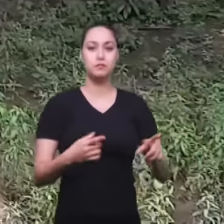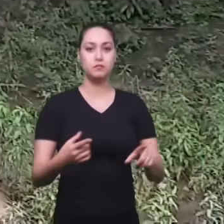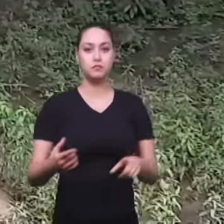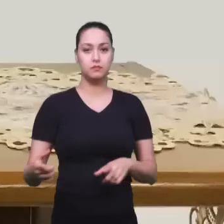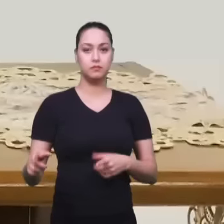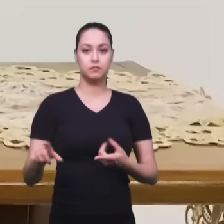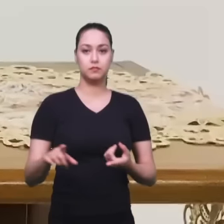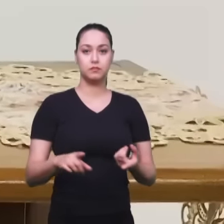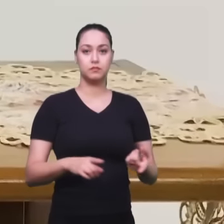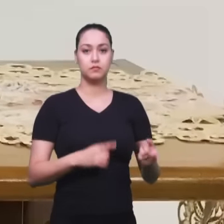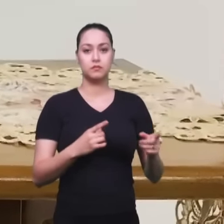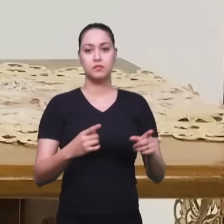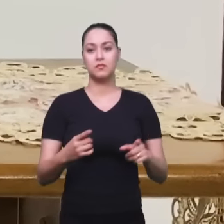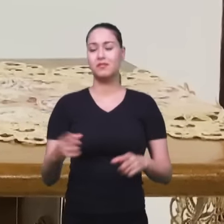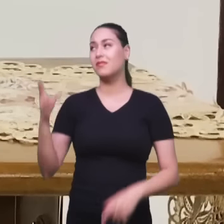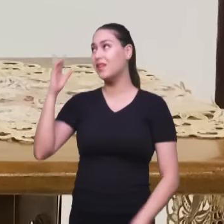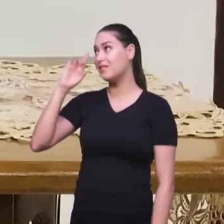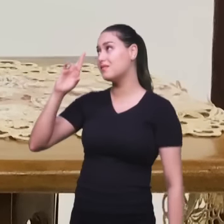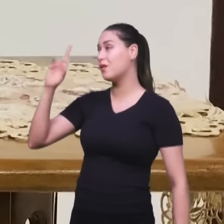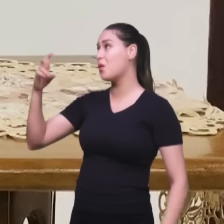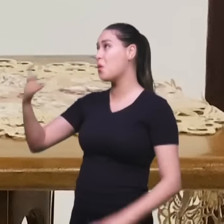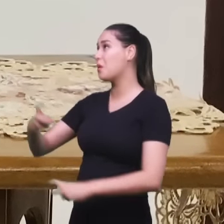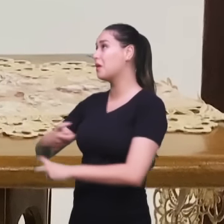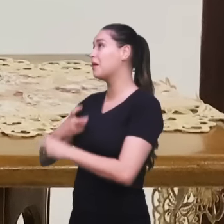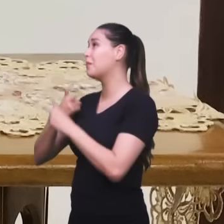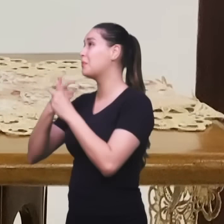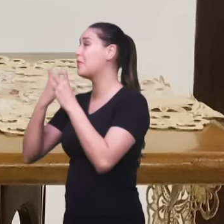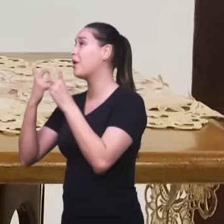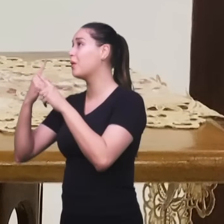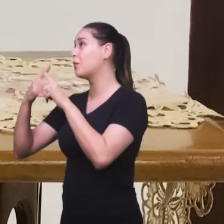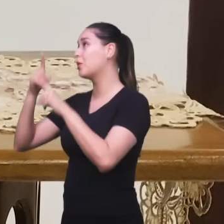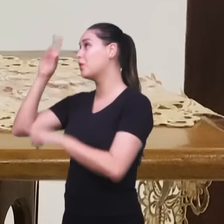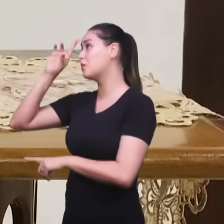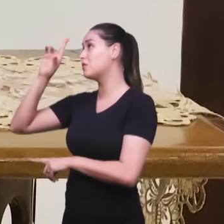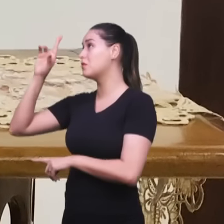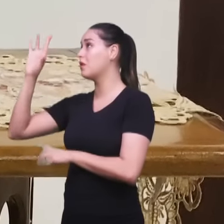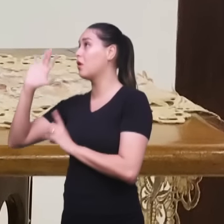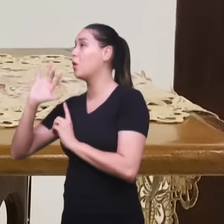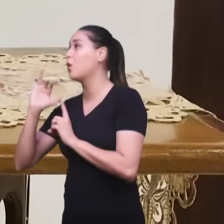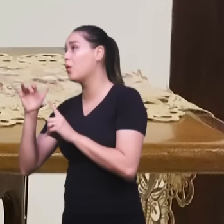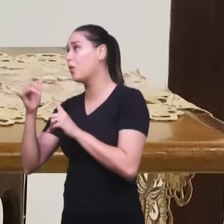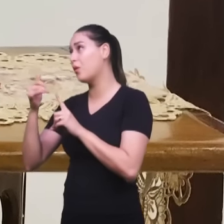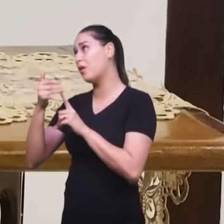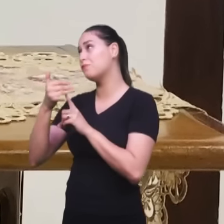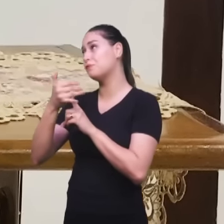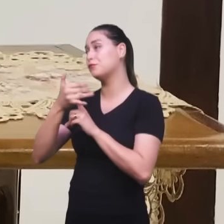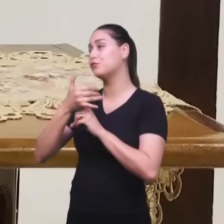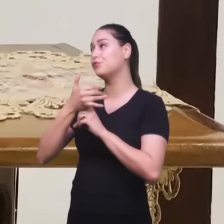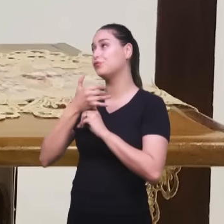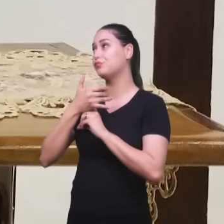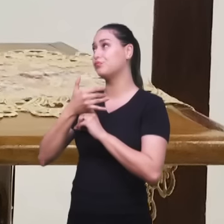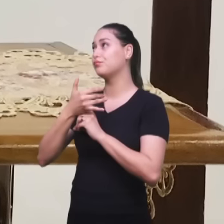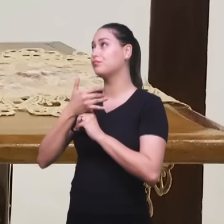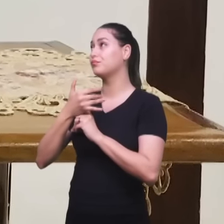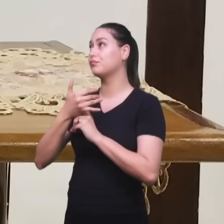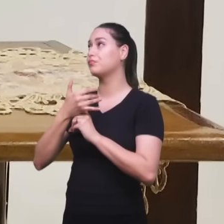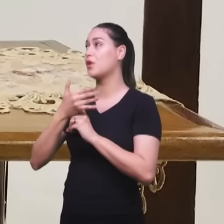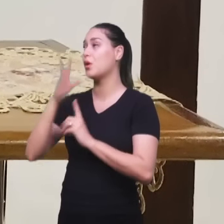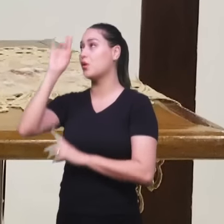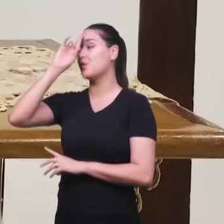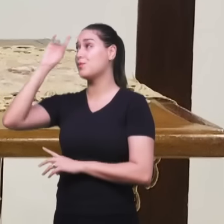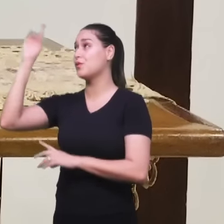O Senhor é este caminho, pois Tu és o meu